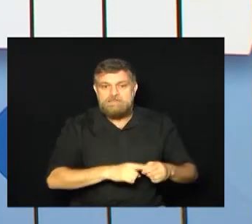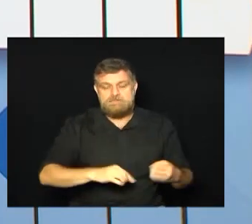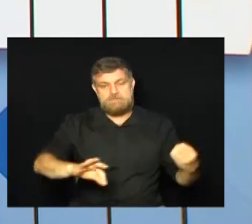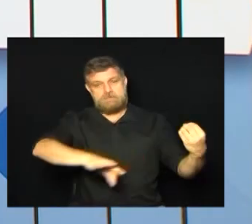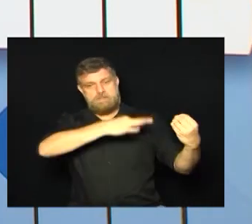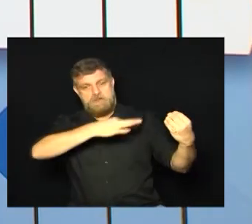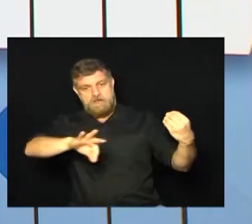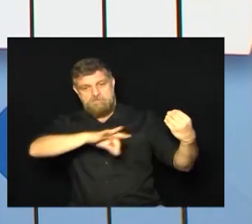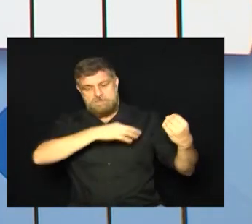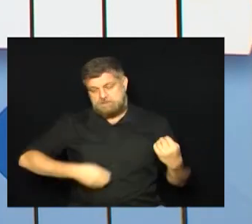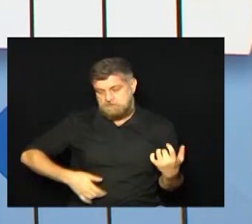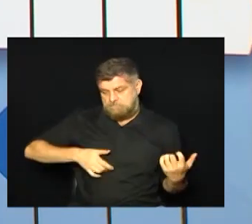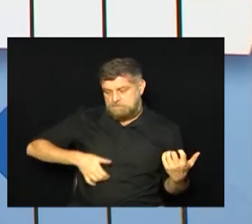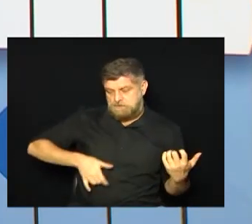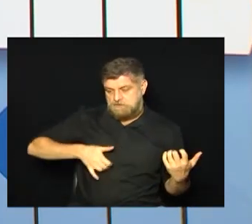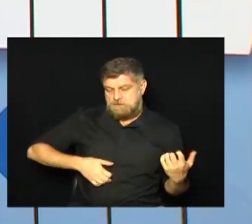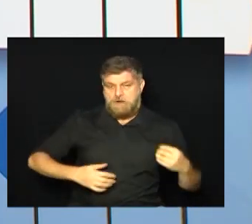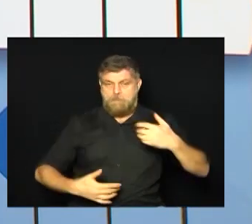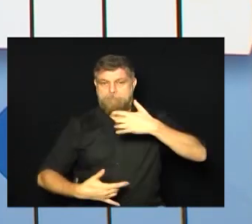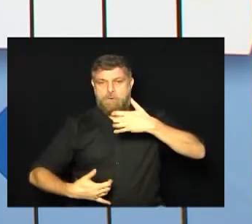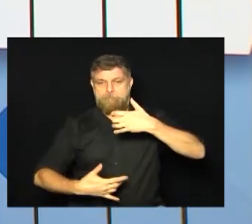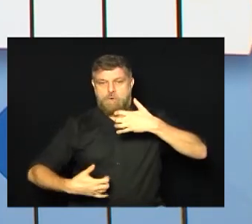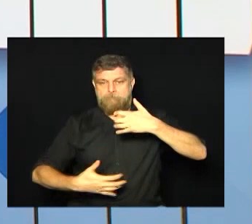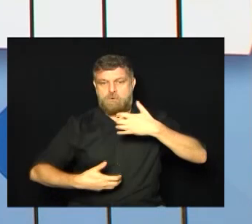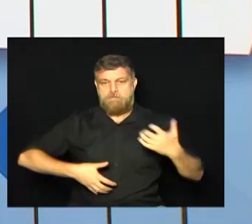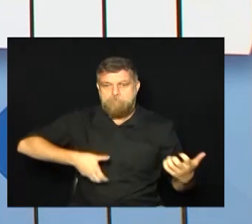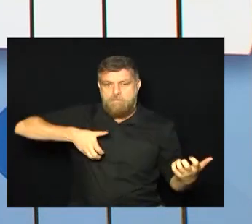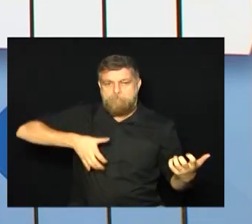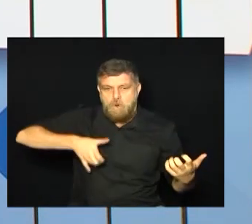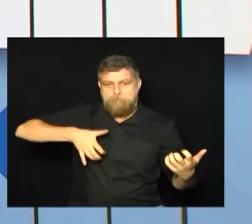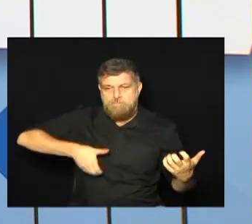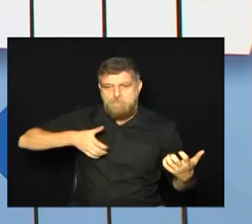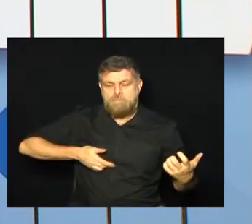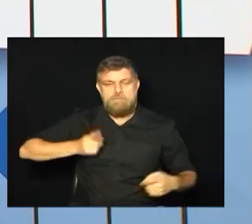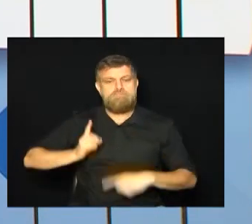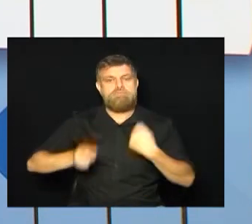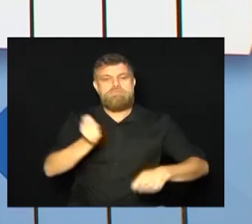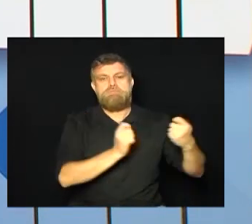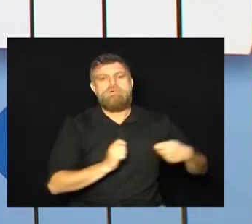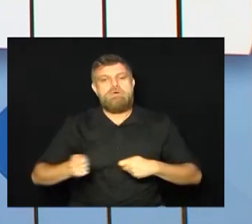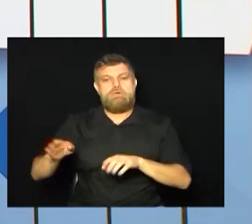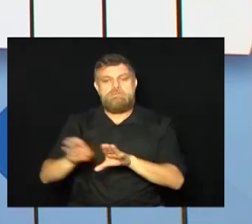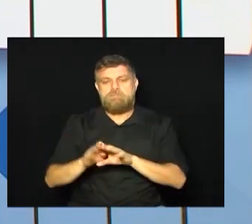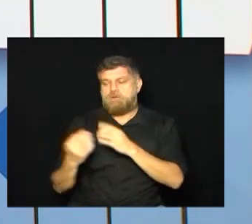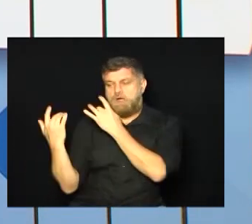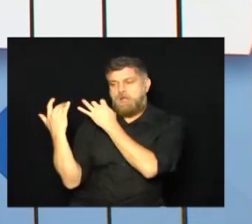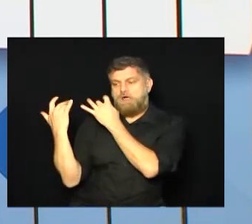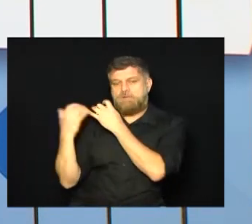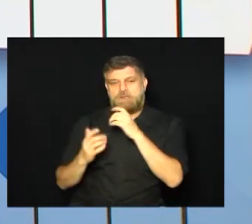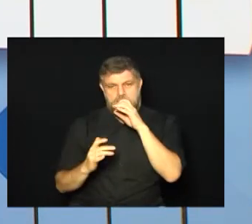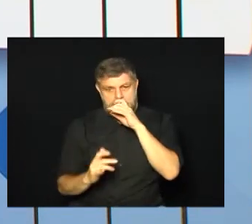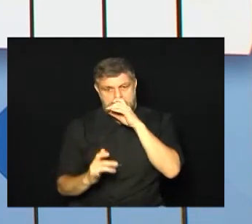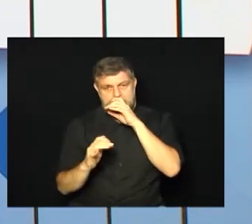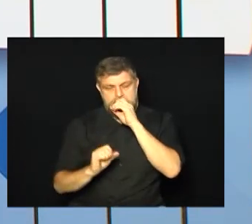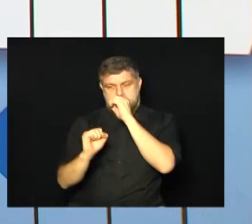violino, viola clássica, violoncelo, contrabaixo, percussão, clarinete, flauta, sax, trompete